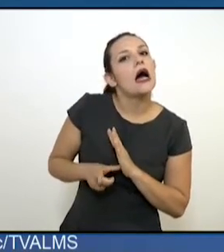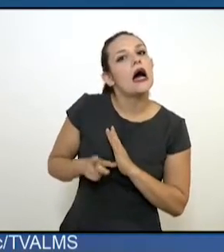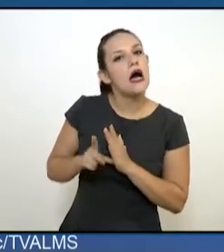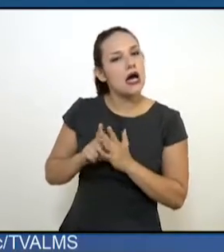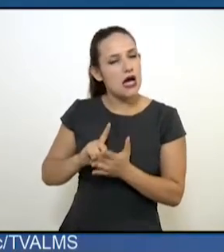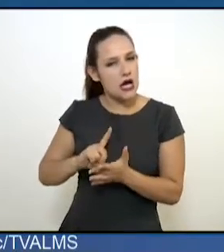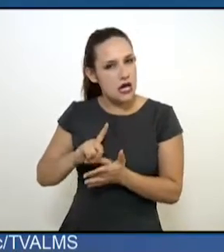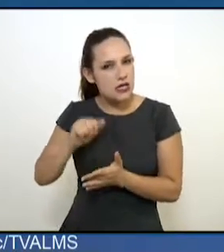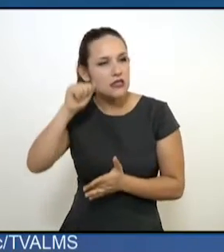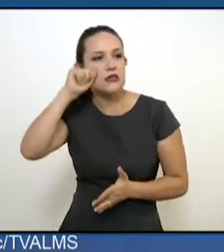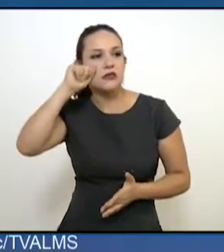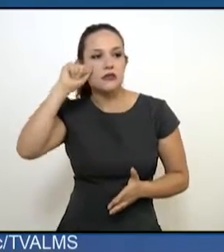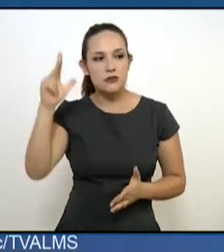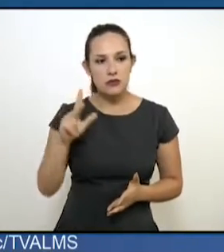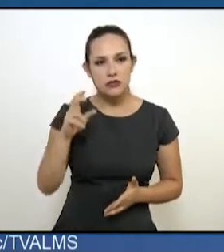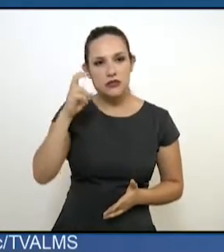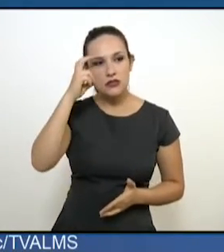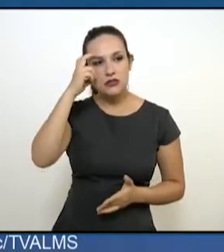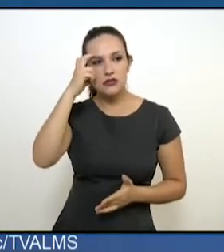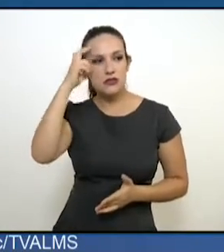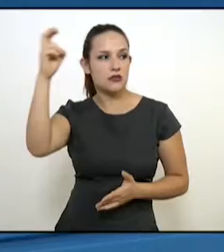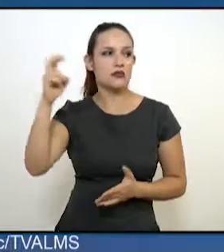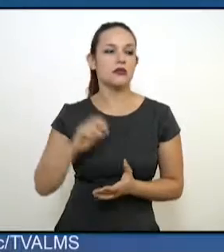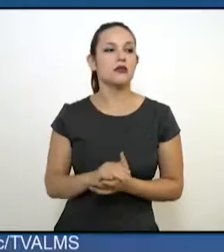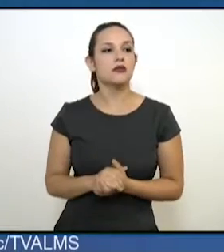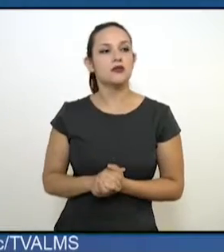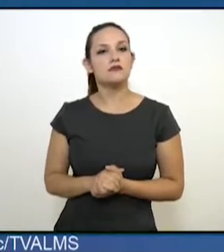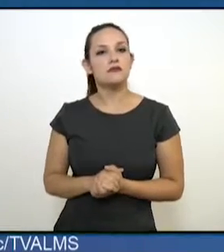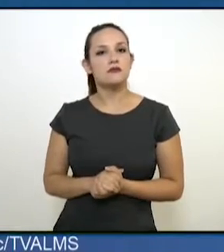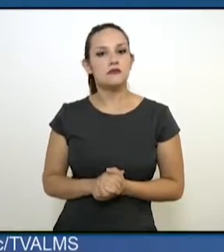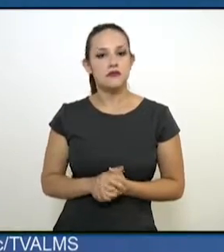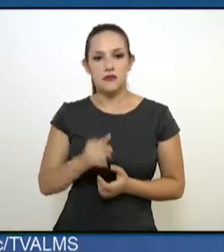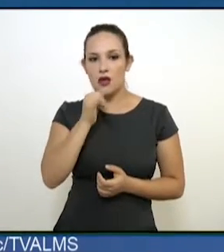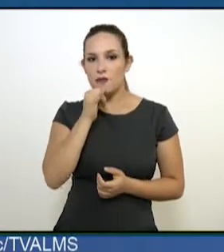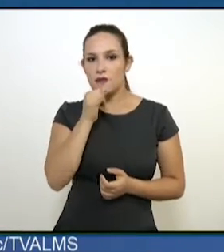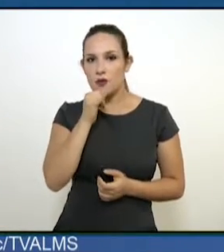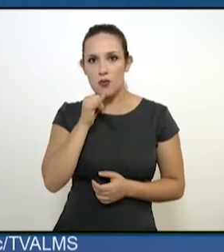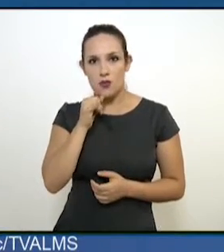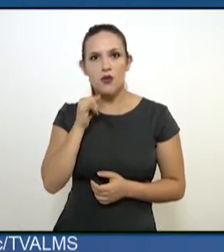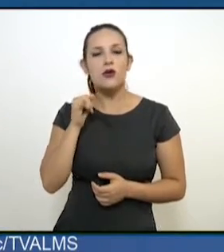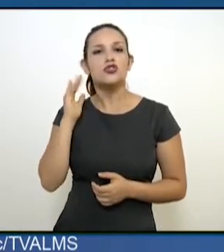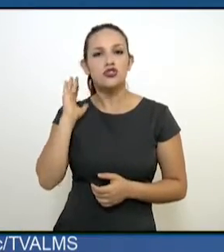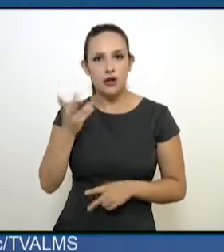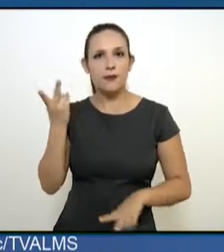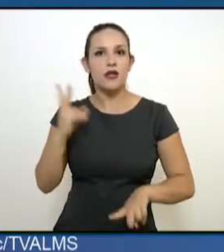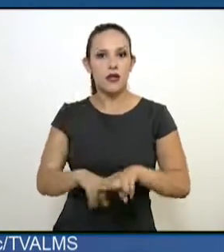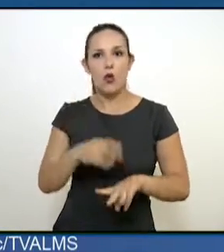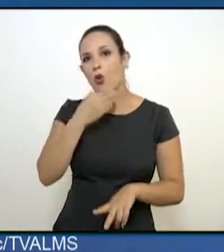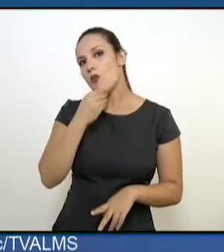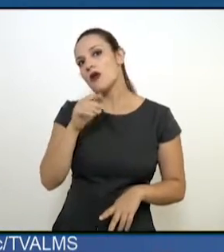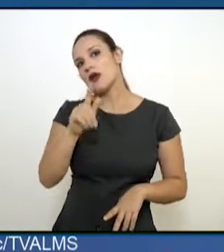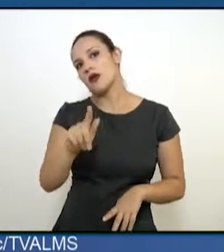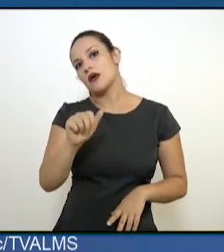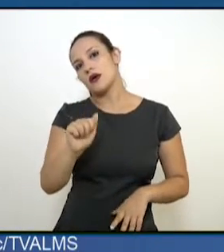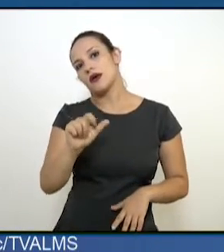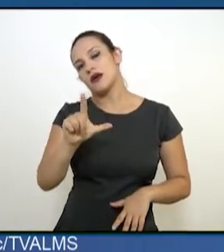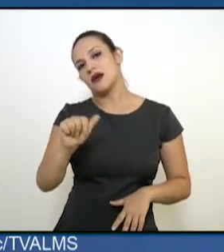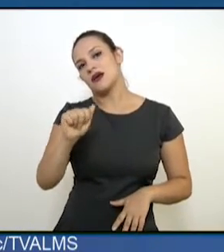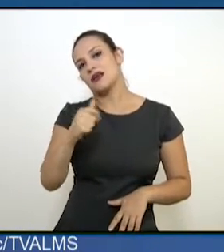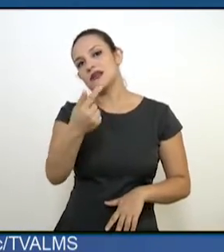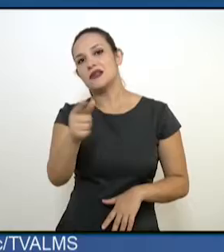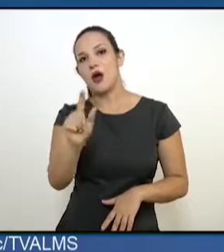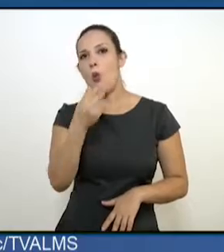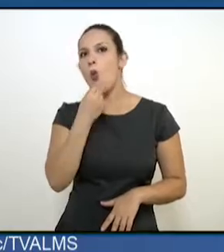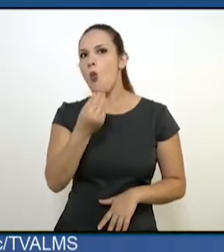né, que levou, por exemplo, à prisão do Galã, pela Polícia Civil do Rio de Janeiro. Embora usando documento